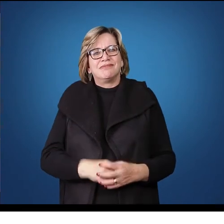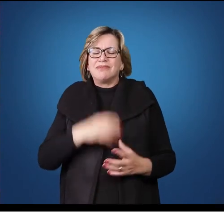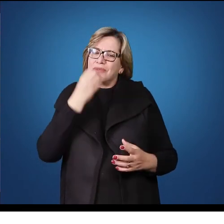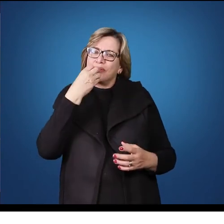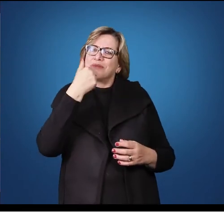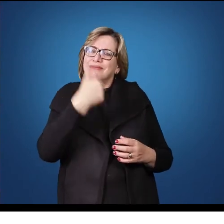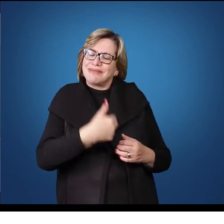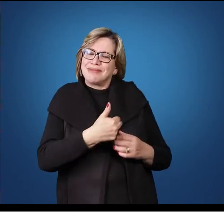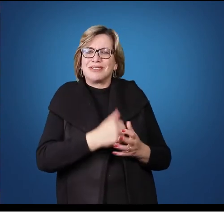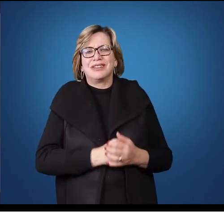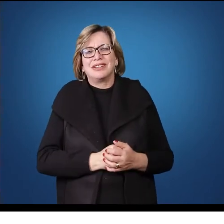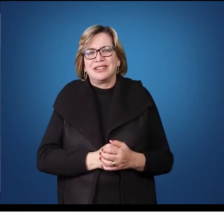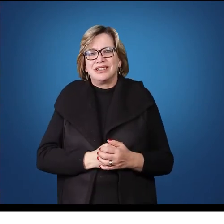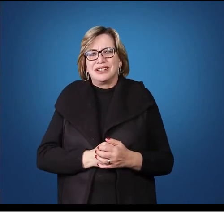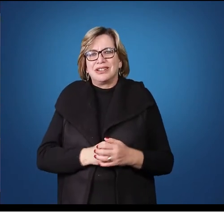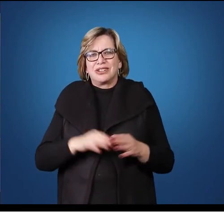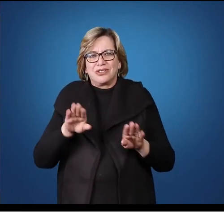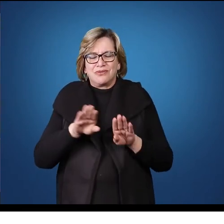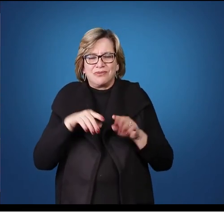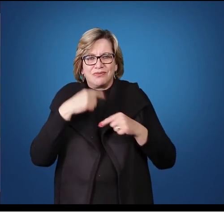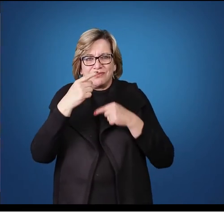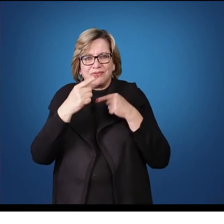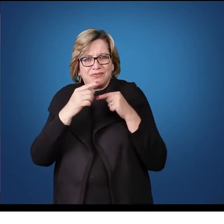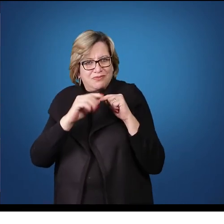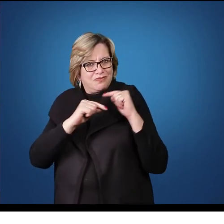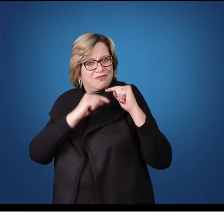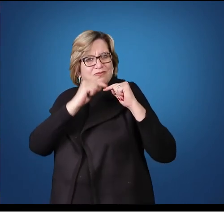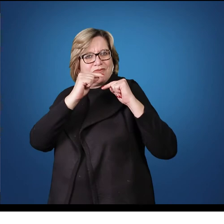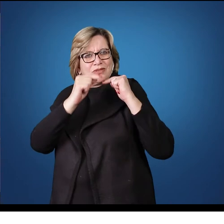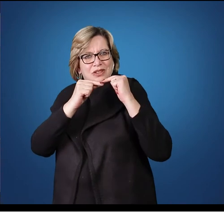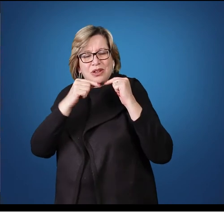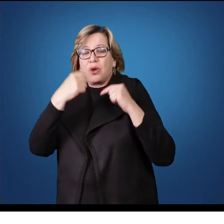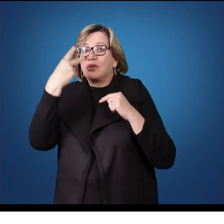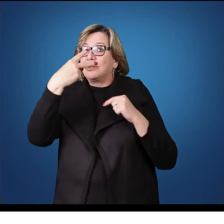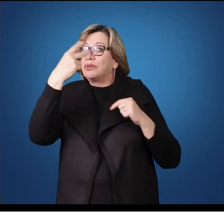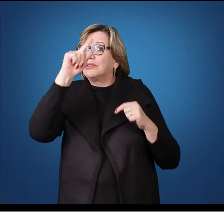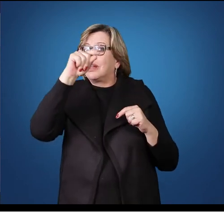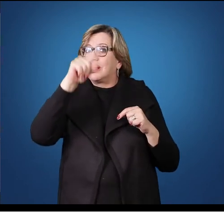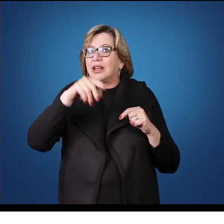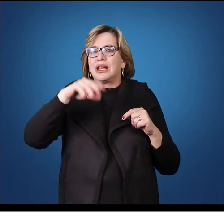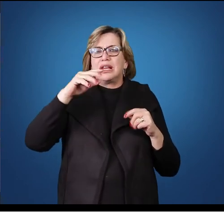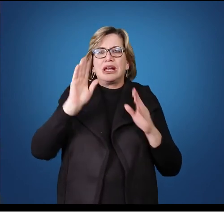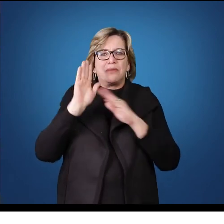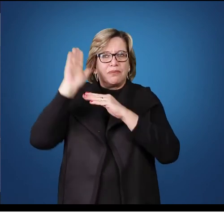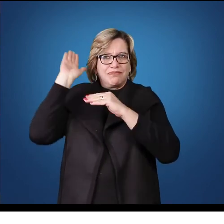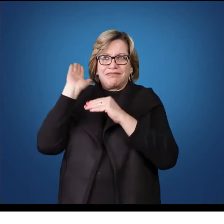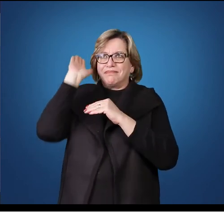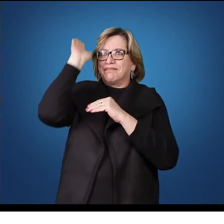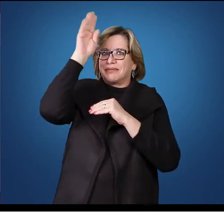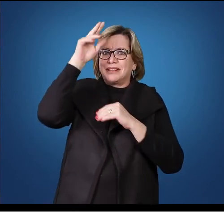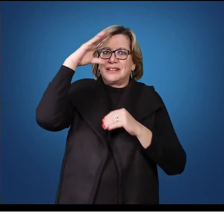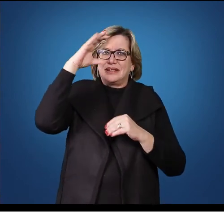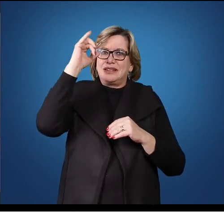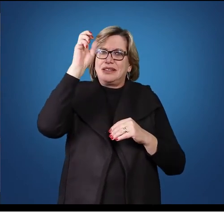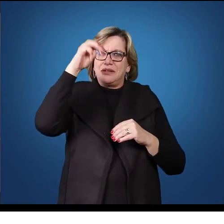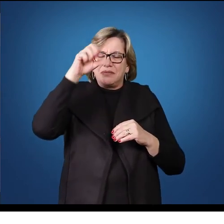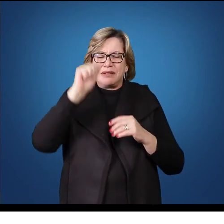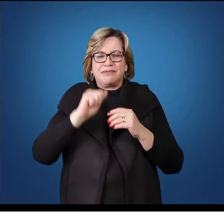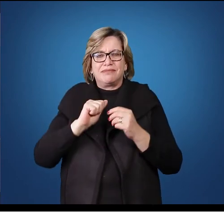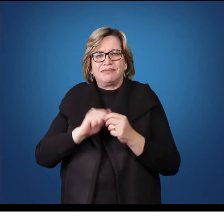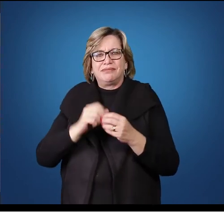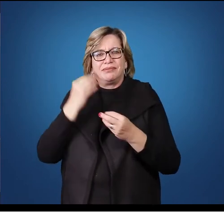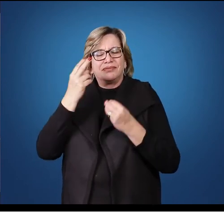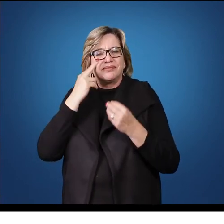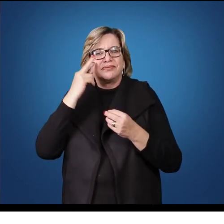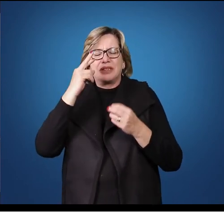Excelente. No sentido da iniciação progressiva ao jogo, o segundo saque que nós temos seria o saque por cima básico parado. Então é